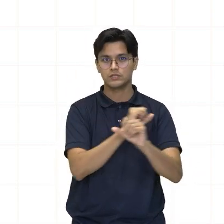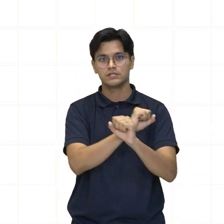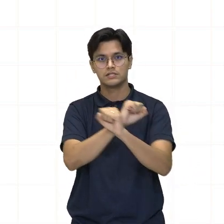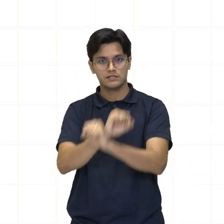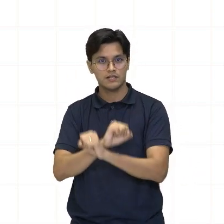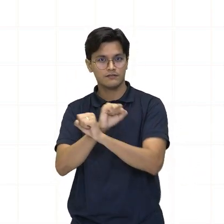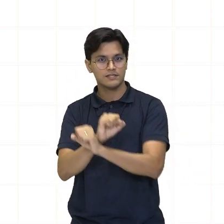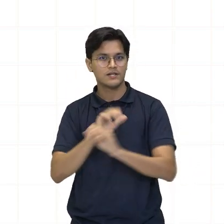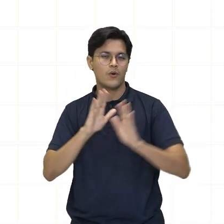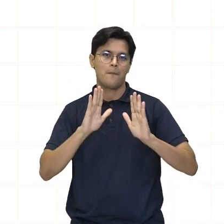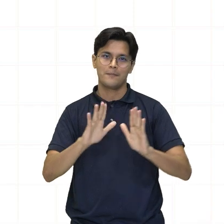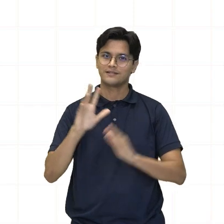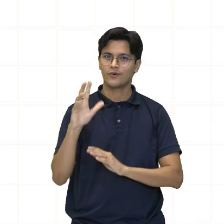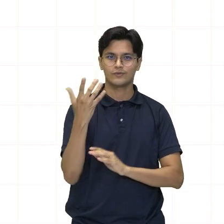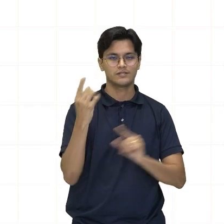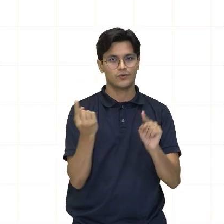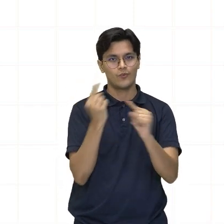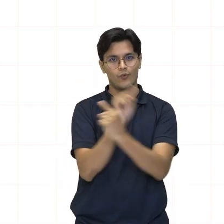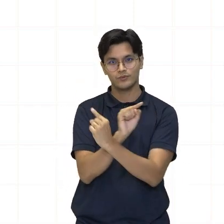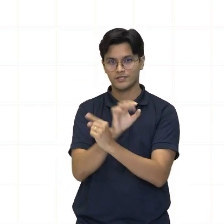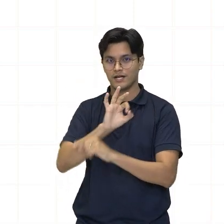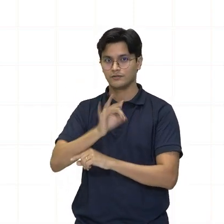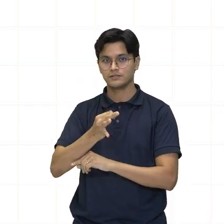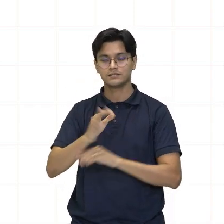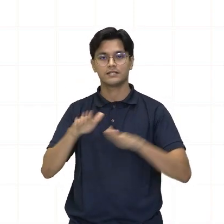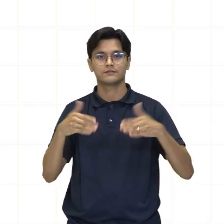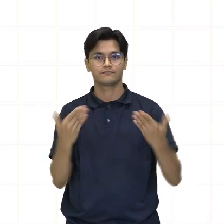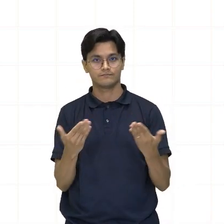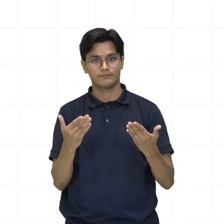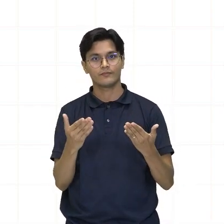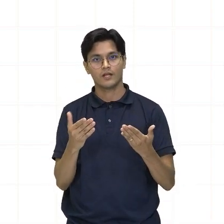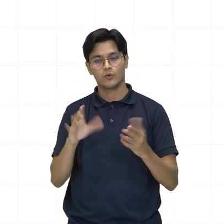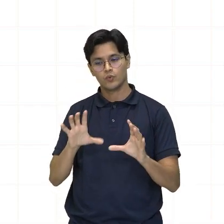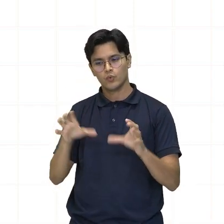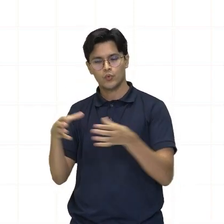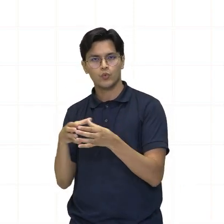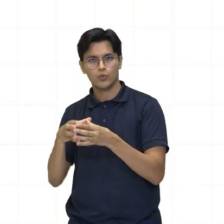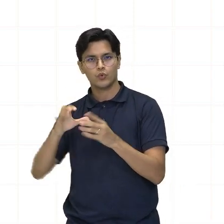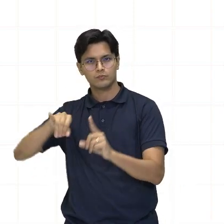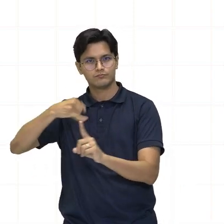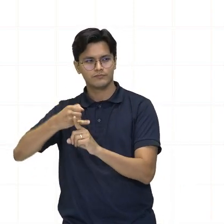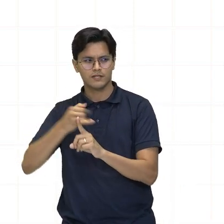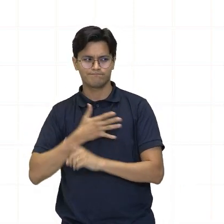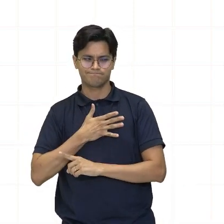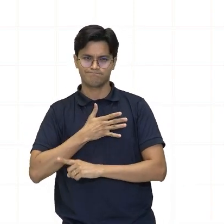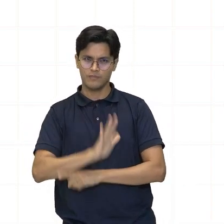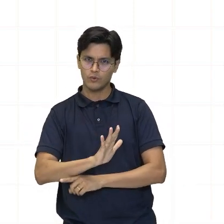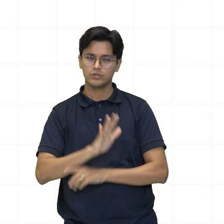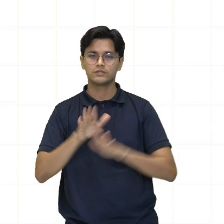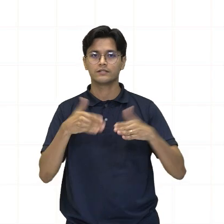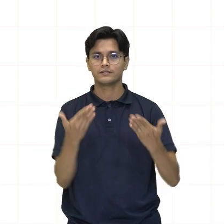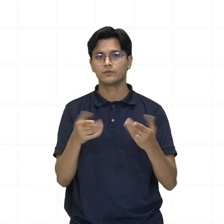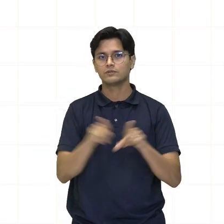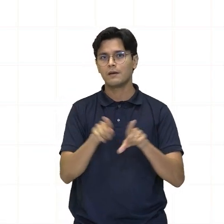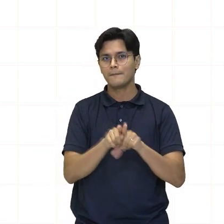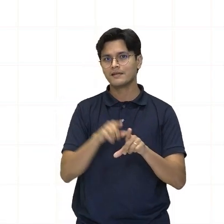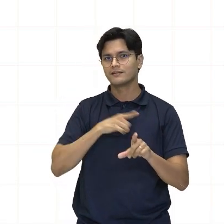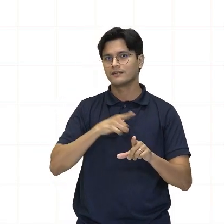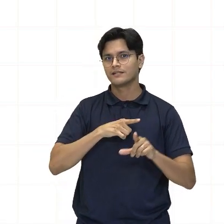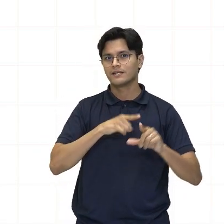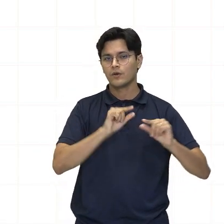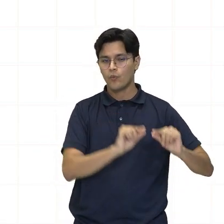colonos com os nativos desagradavam bastante os missionários religiosos, e houve um aumento da disputa entre